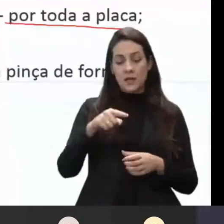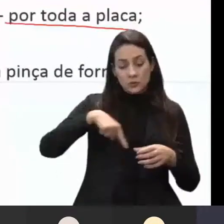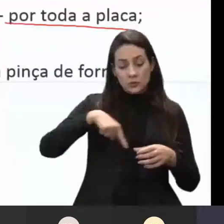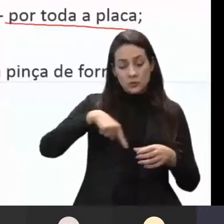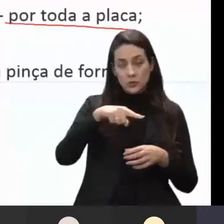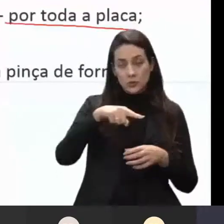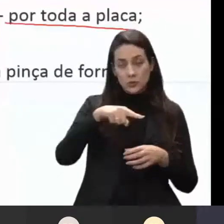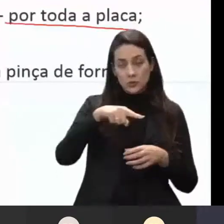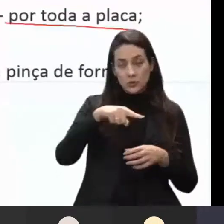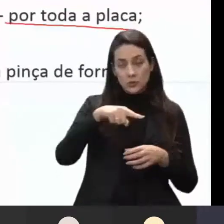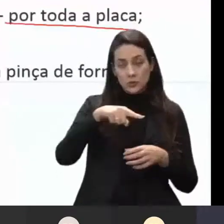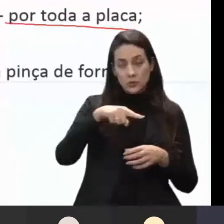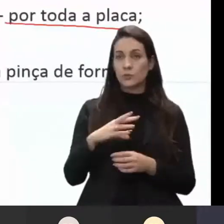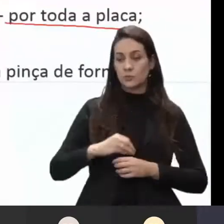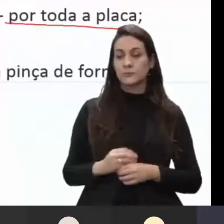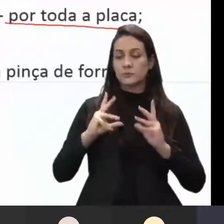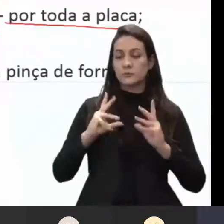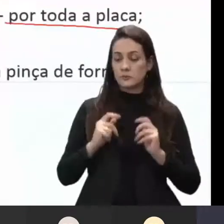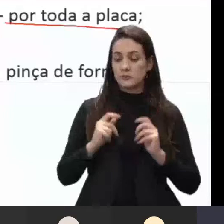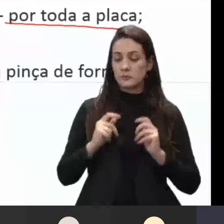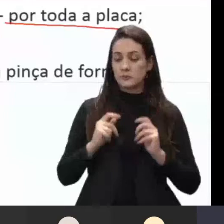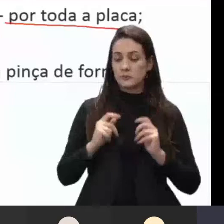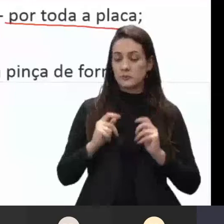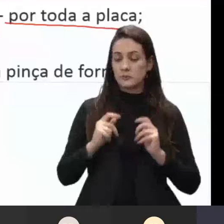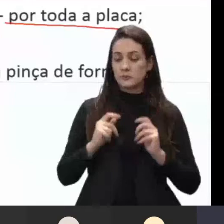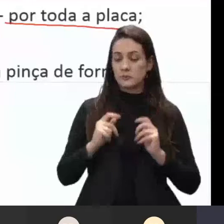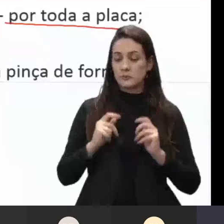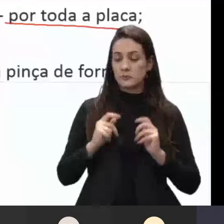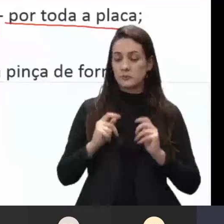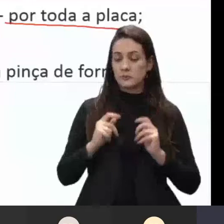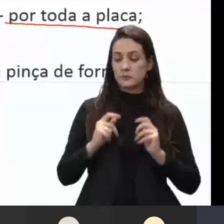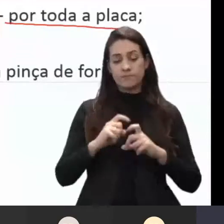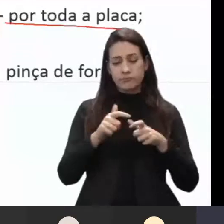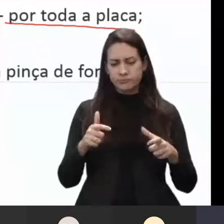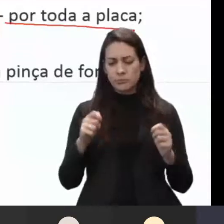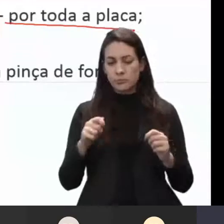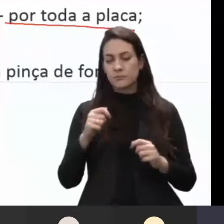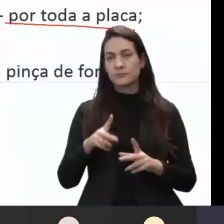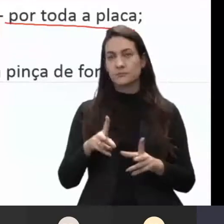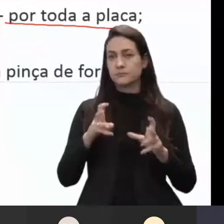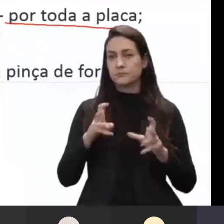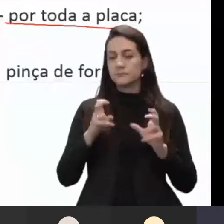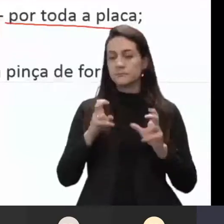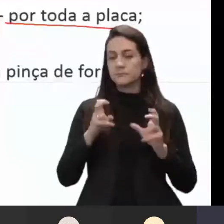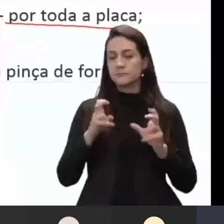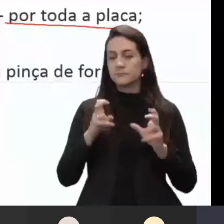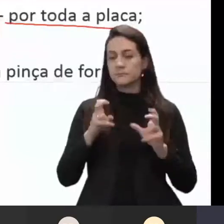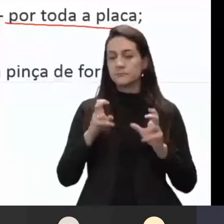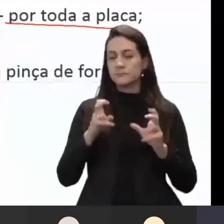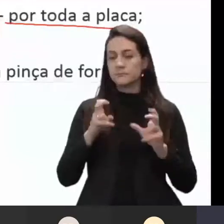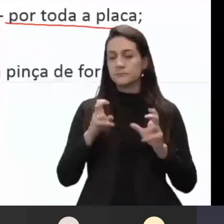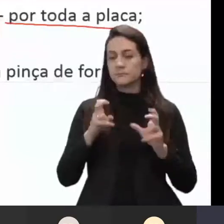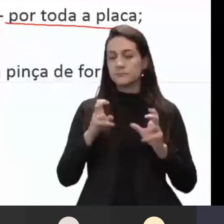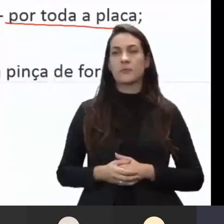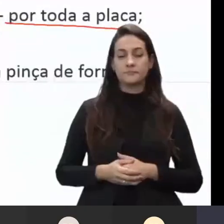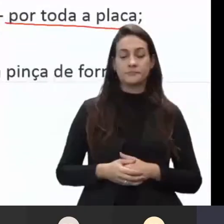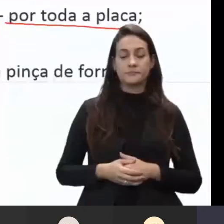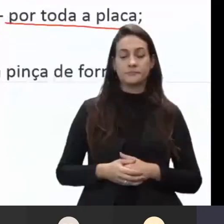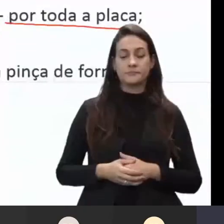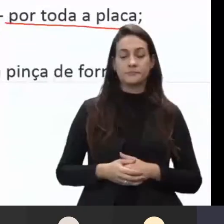tem que estriar toda a placa para que tenha um crescimento confluente. O que seria um crescimento confluente?